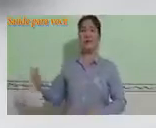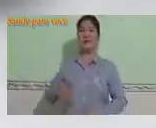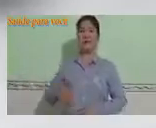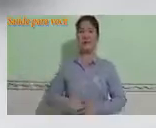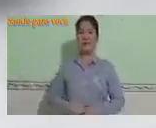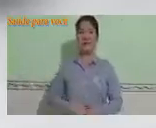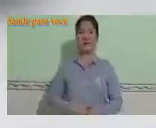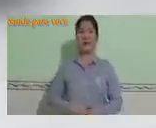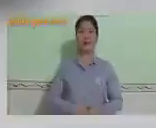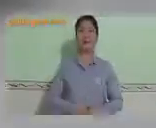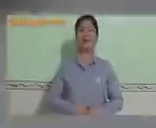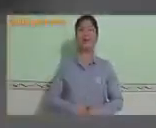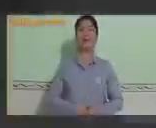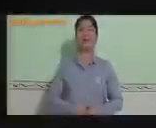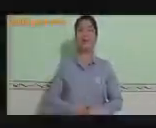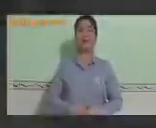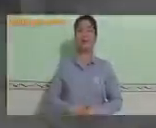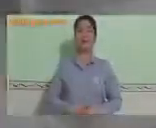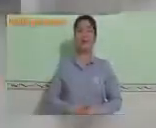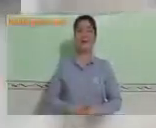2.DITAROBEBE acento circunflexo